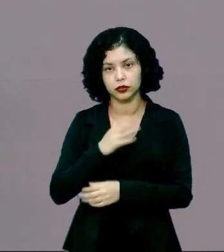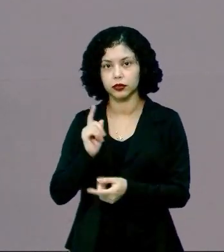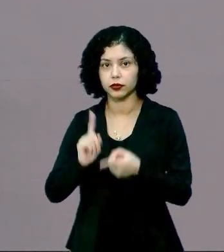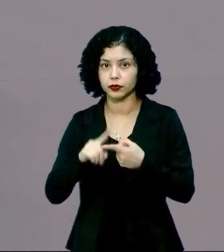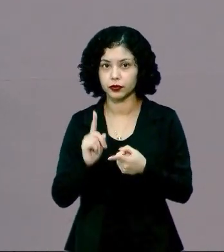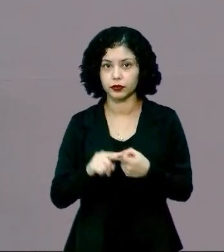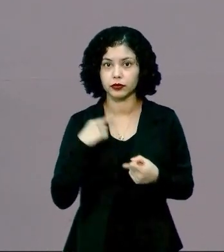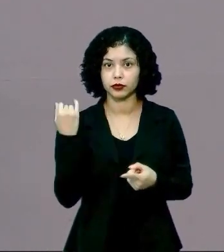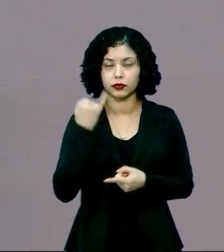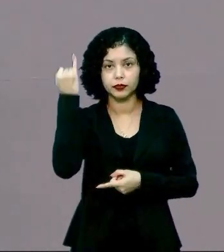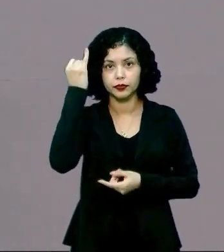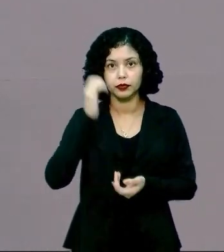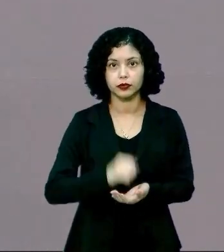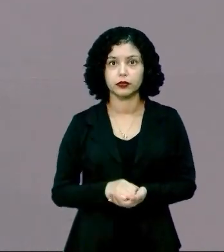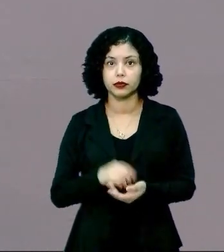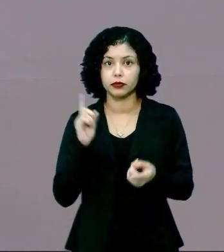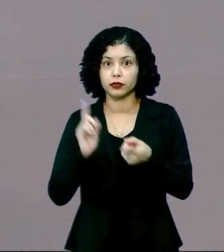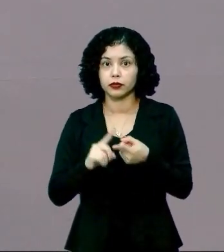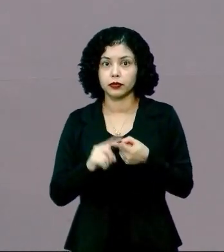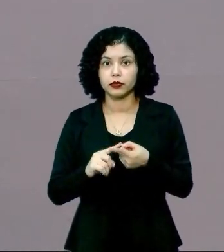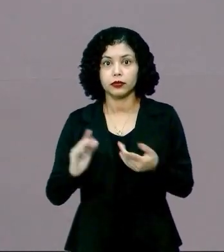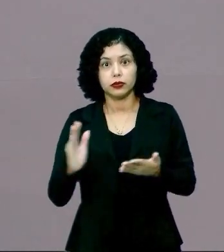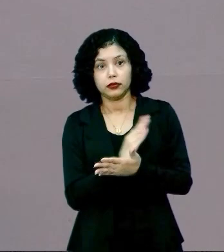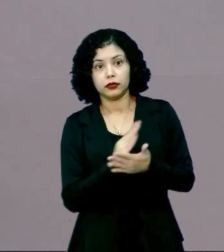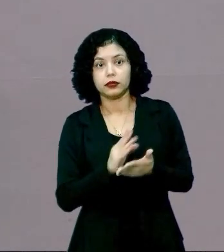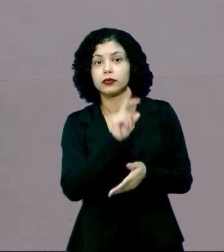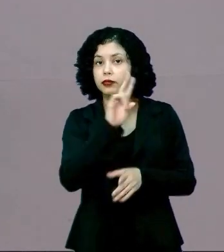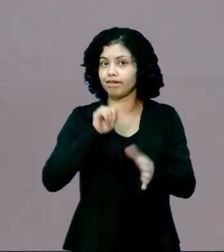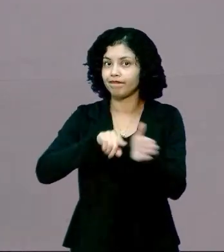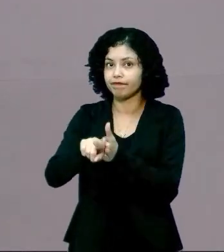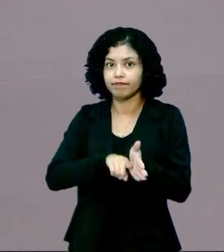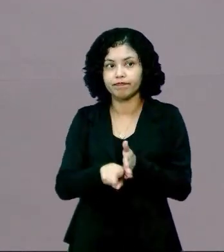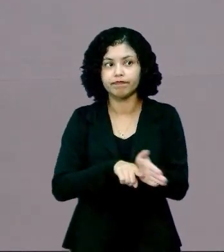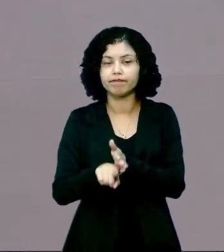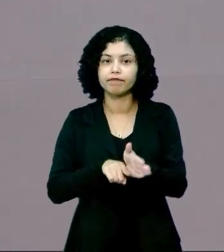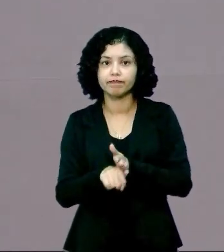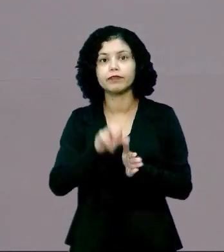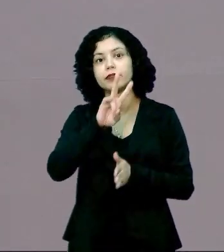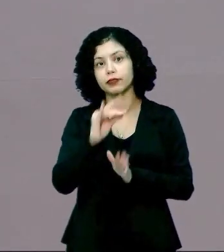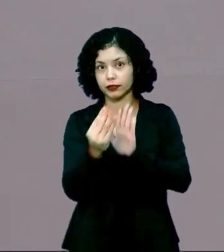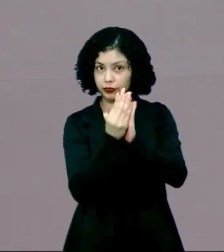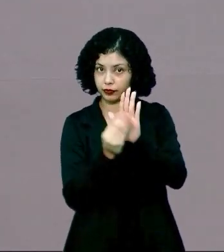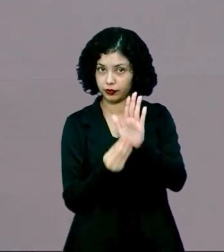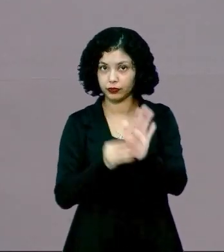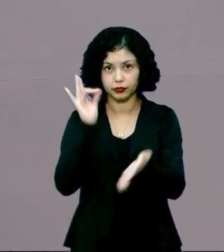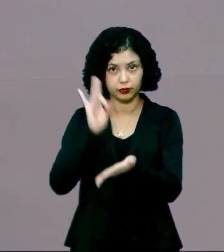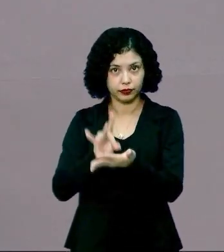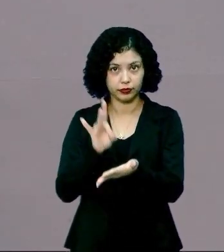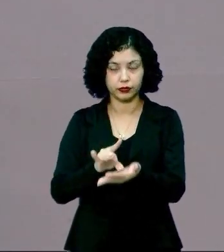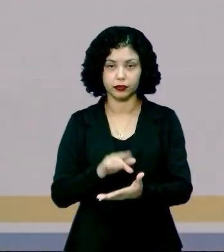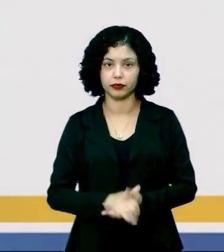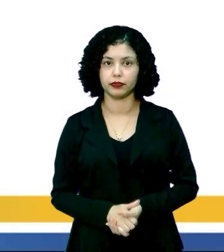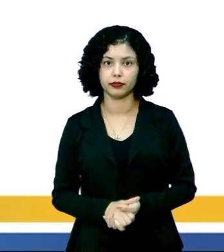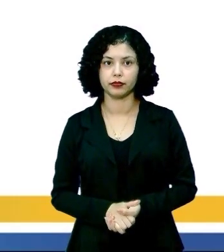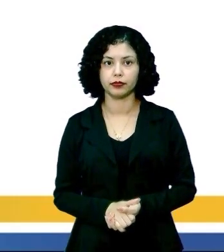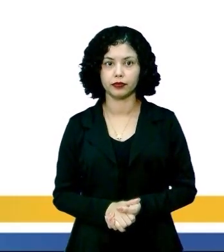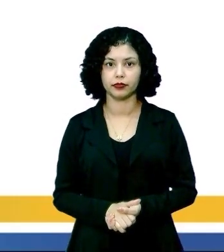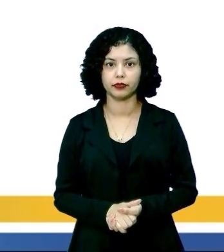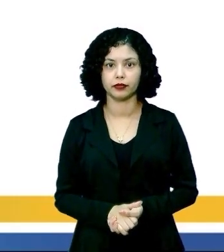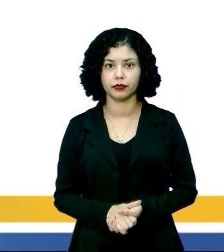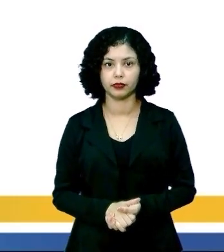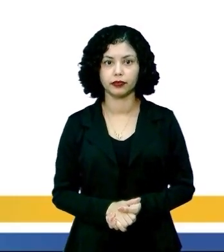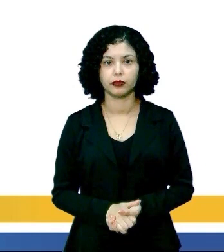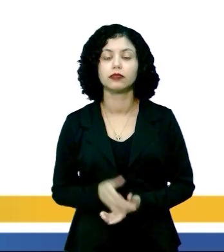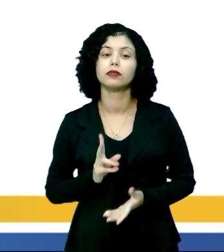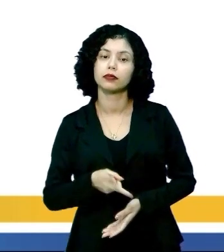Por que é importante que eu cite a fonte? Porque alguém vai lá pesquisar para ver se esses dados realmente são verdadeiros.